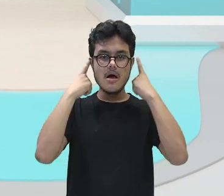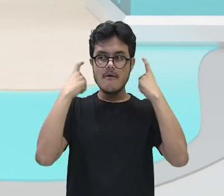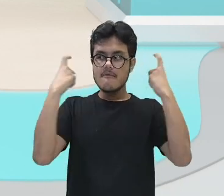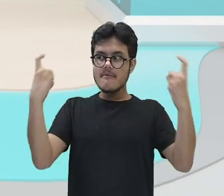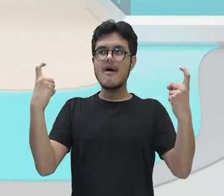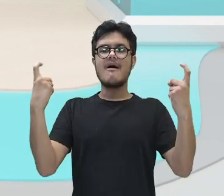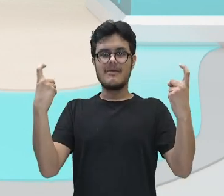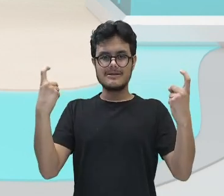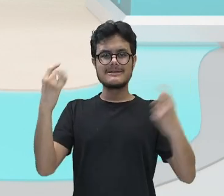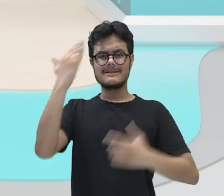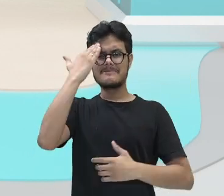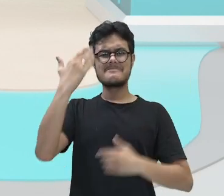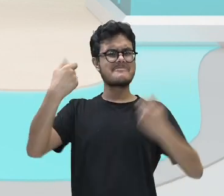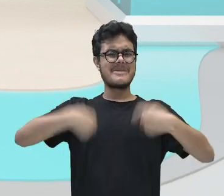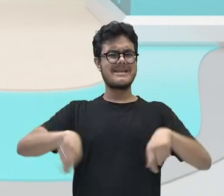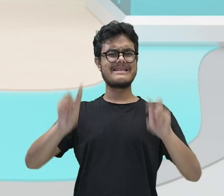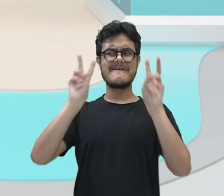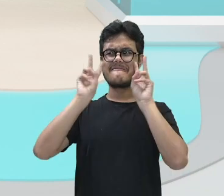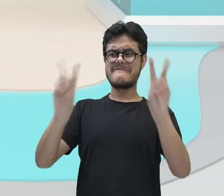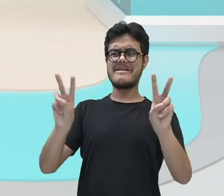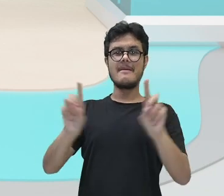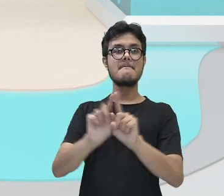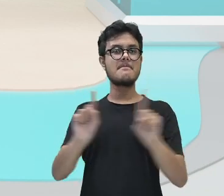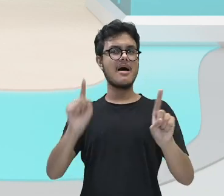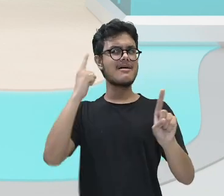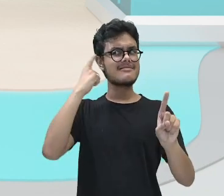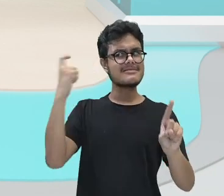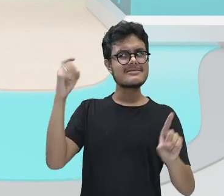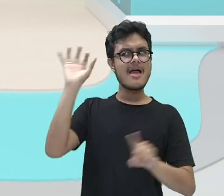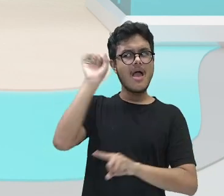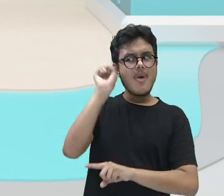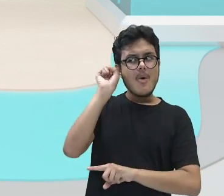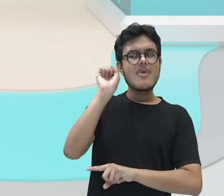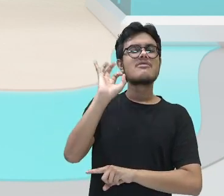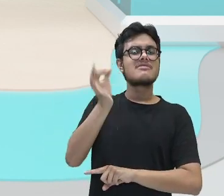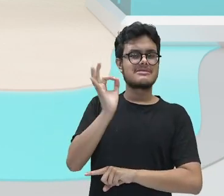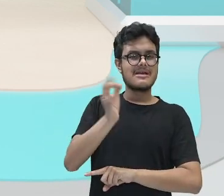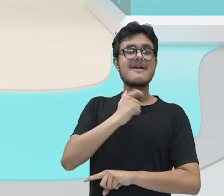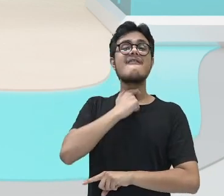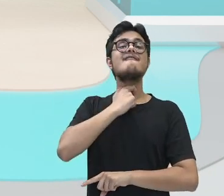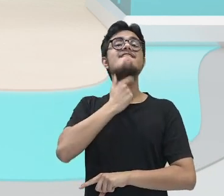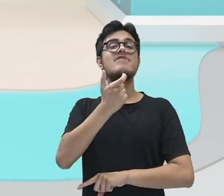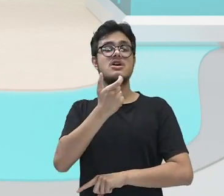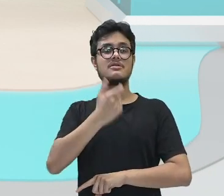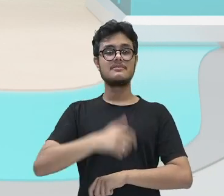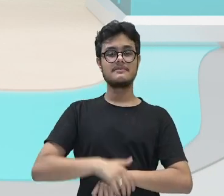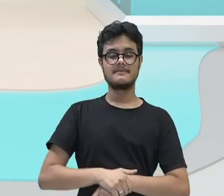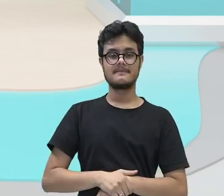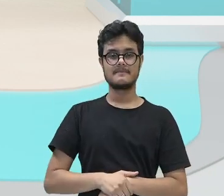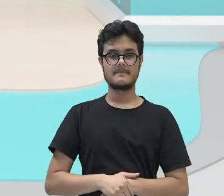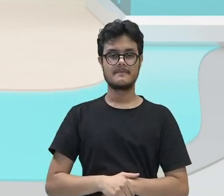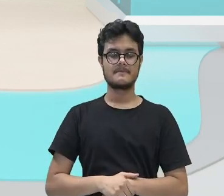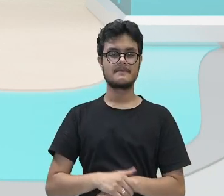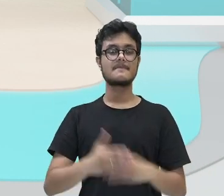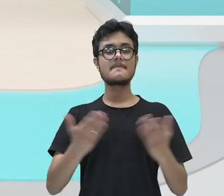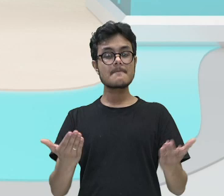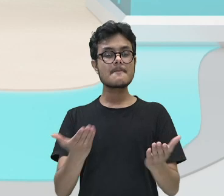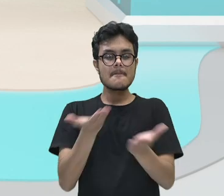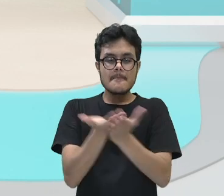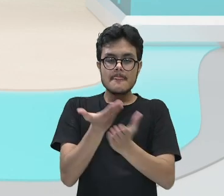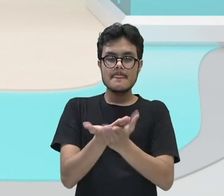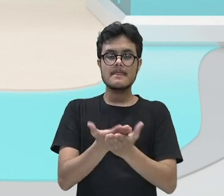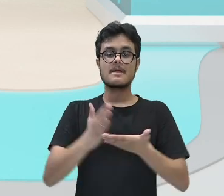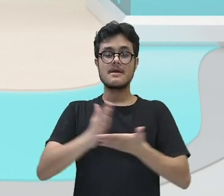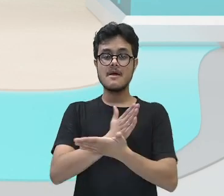esse aqui é o cantor fulano de tal, porque você reconhece a voz, não precisa você ver, mas você reconhece através do quê? Do